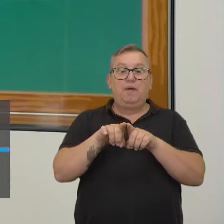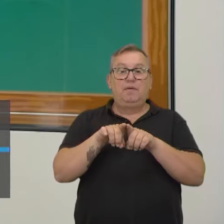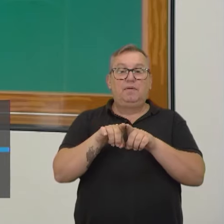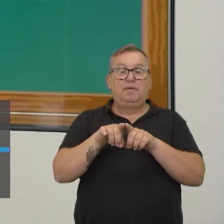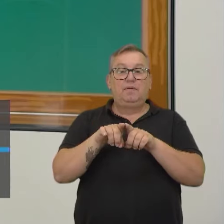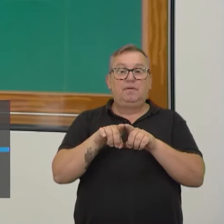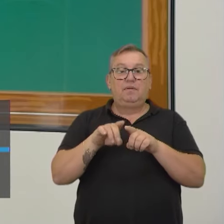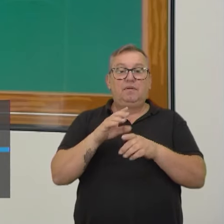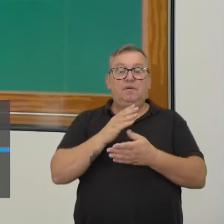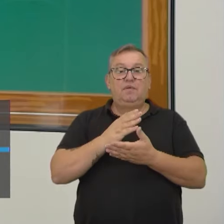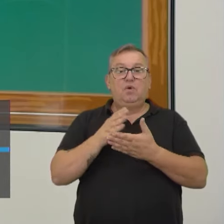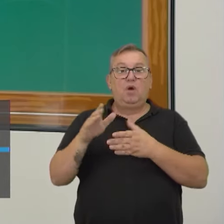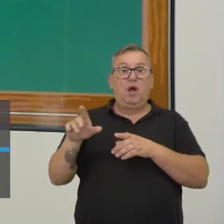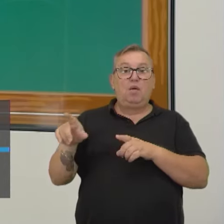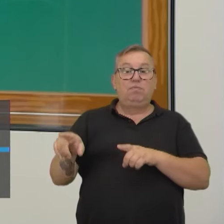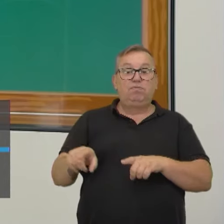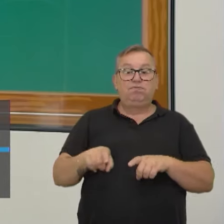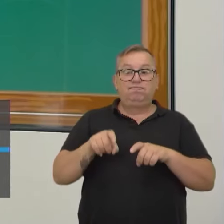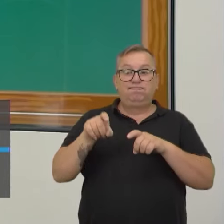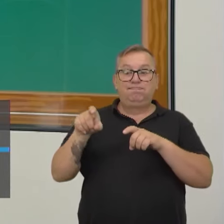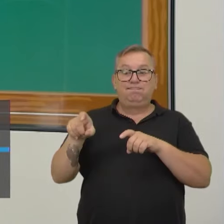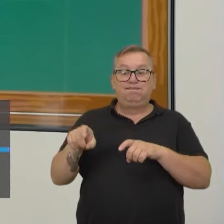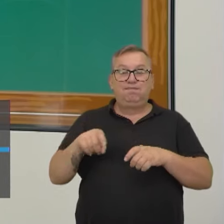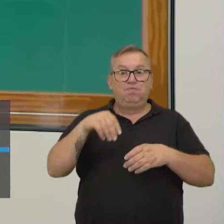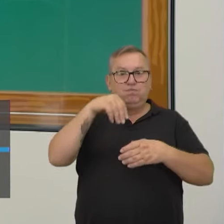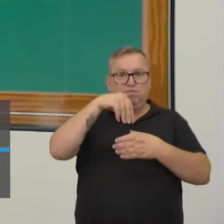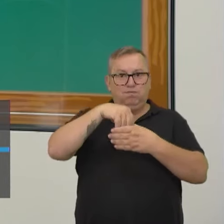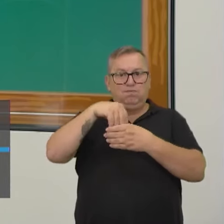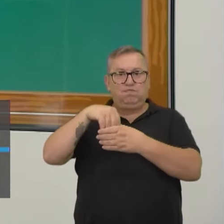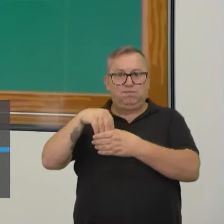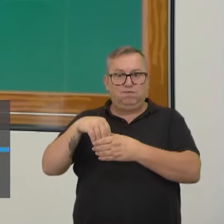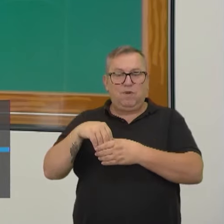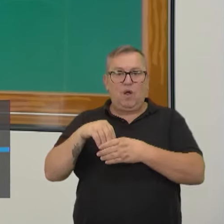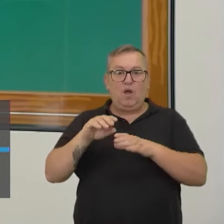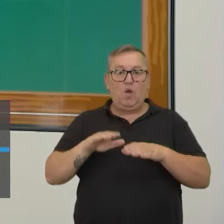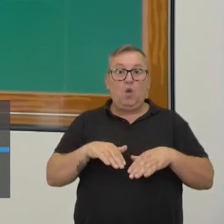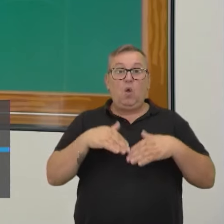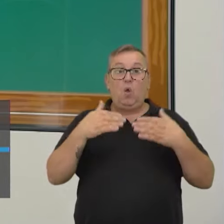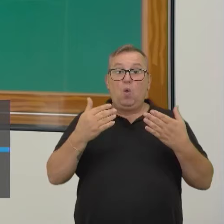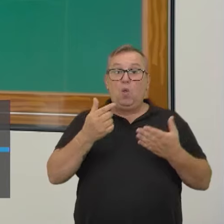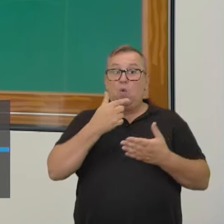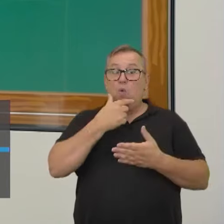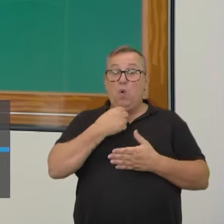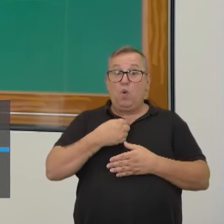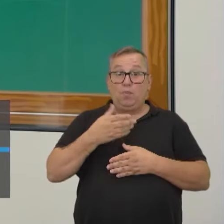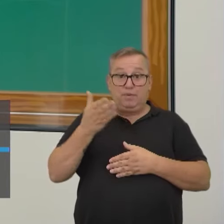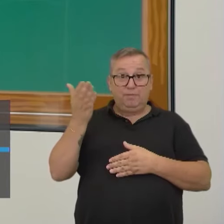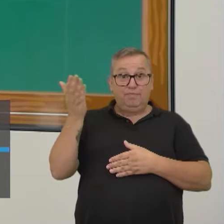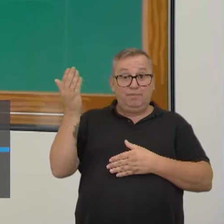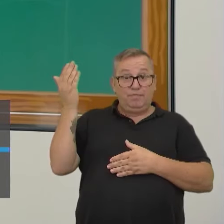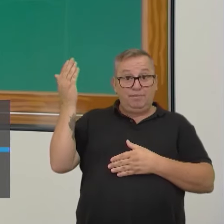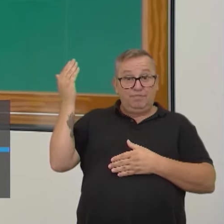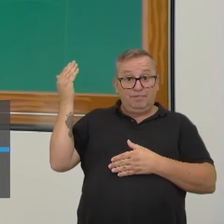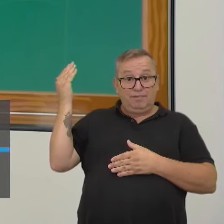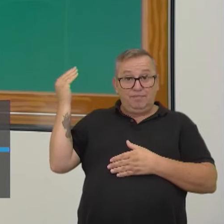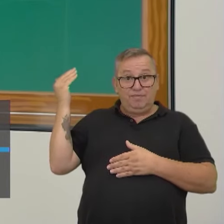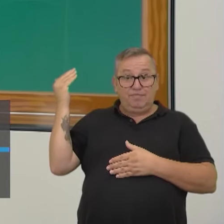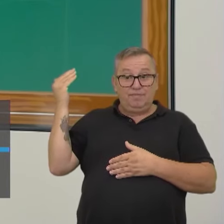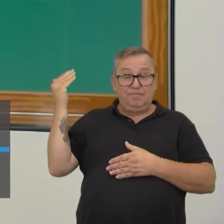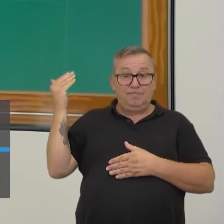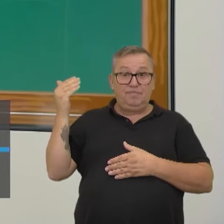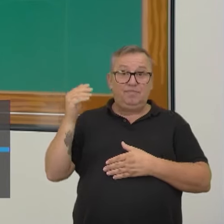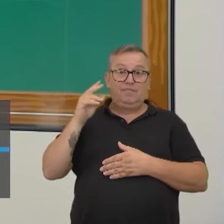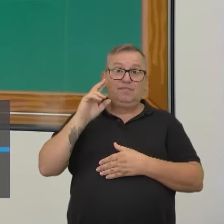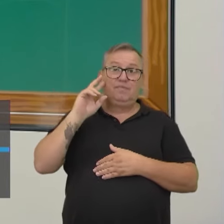a agricultura. Melhora muito a agricultura quando o homem, lá no Neolítico, que é antes da Antiguidade, ainda